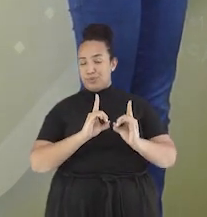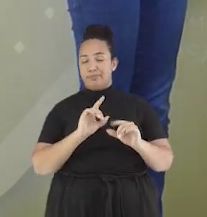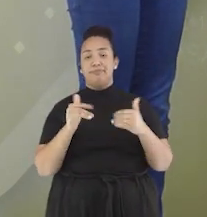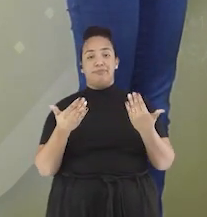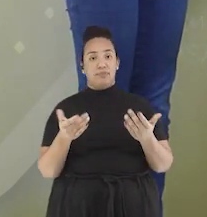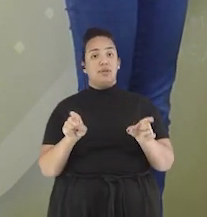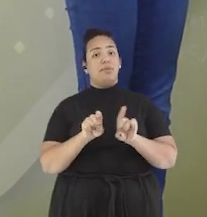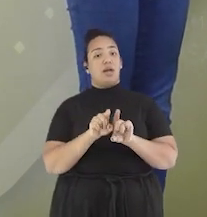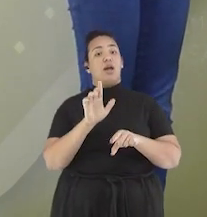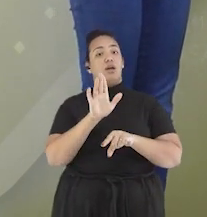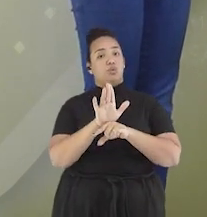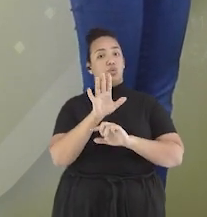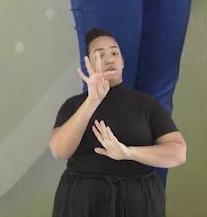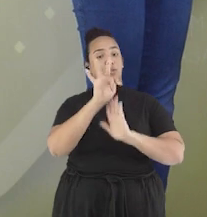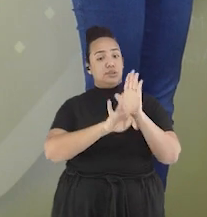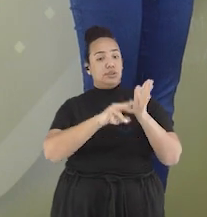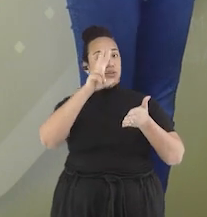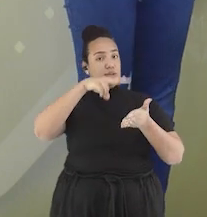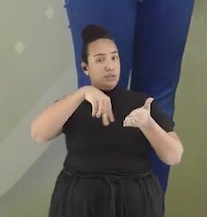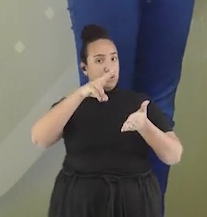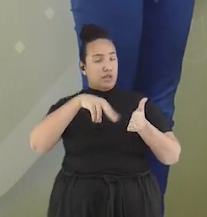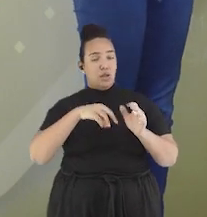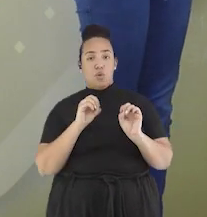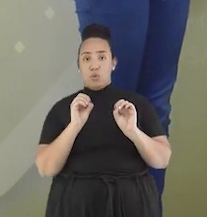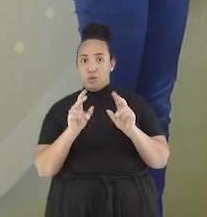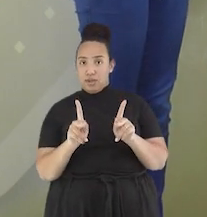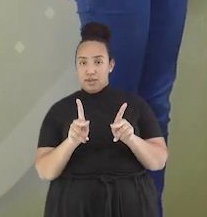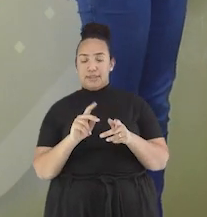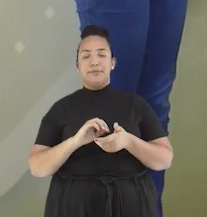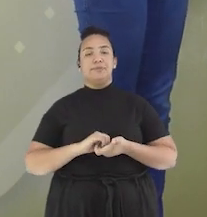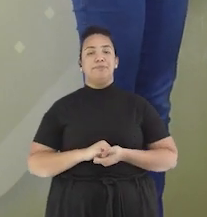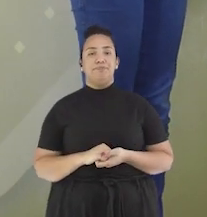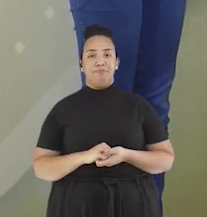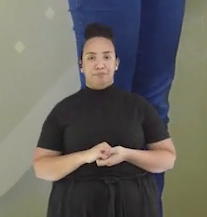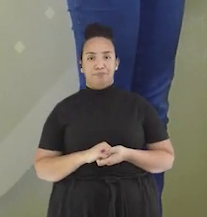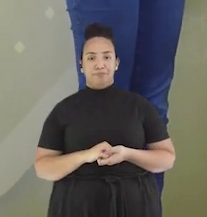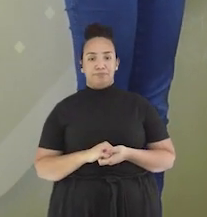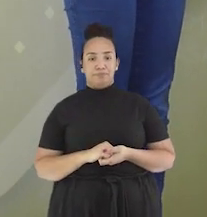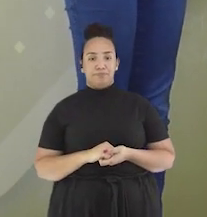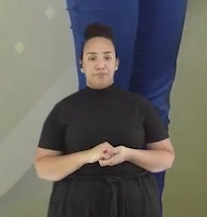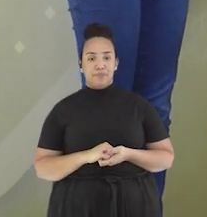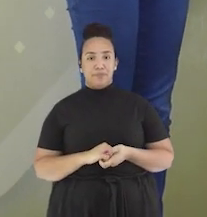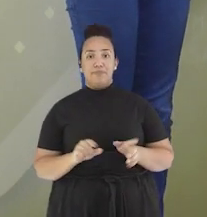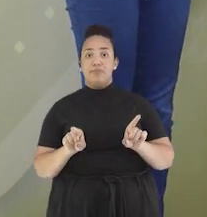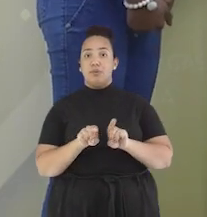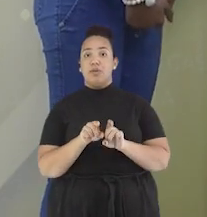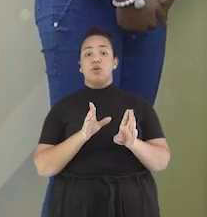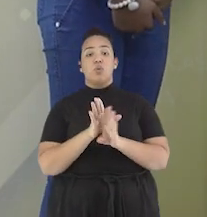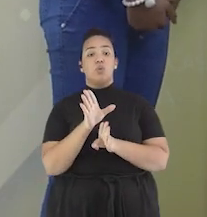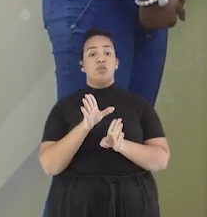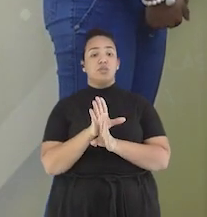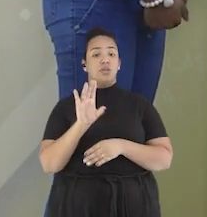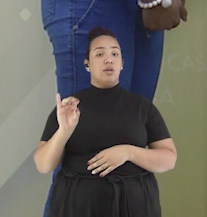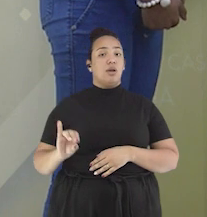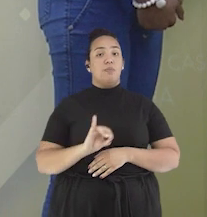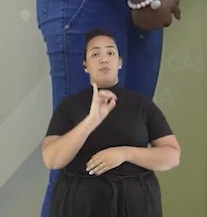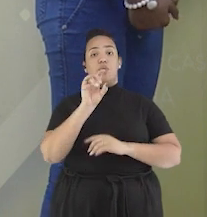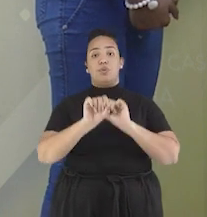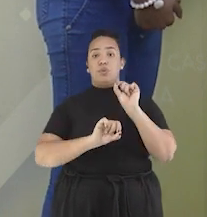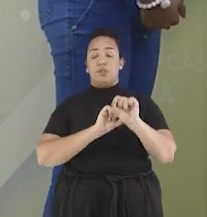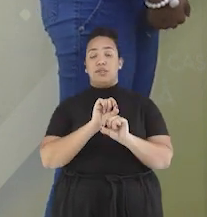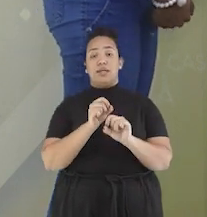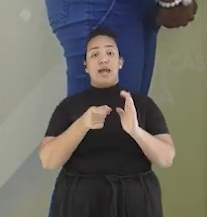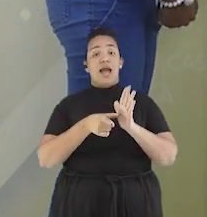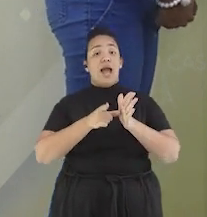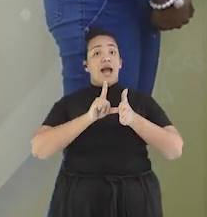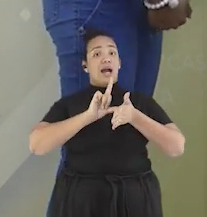ó, que indica um diálogo. Tudo isso ajuda na hora de ler e interpretar um texto, tá bom? Ah, lembre-se também,